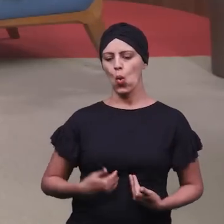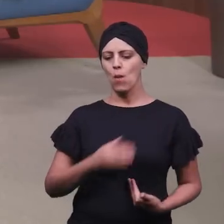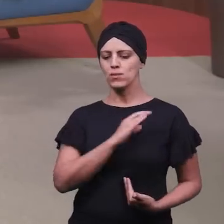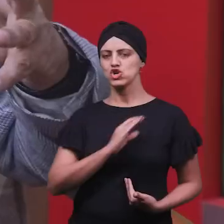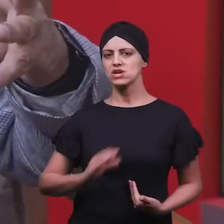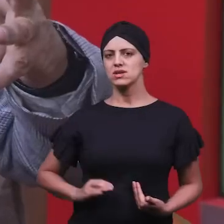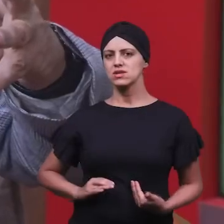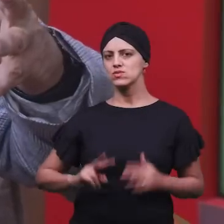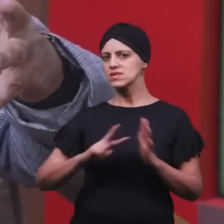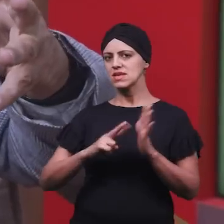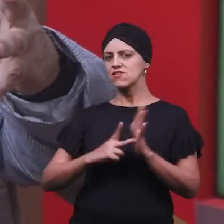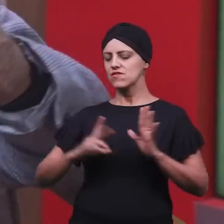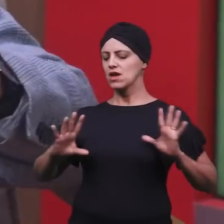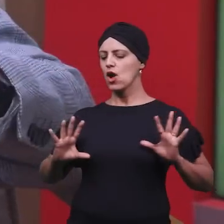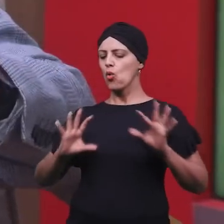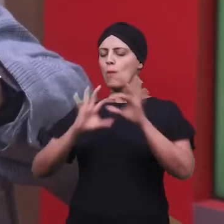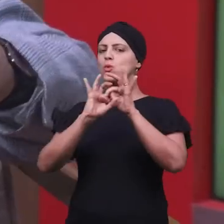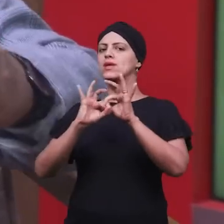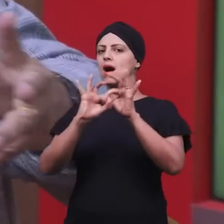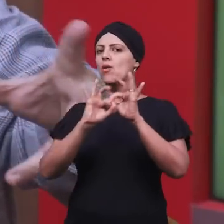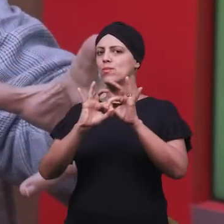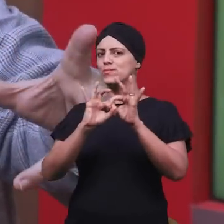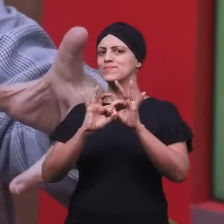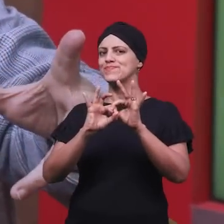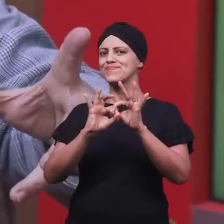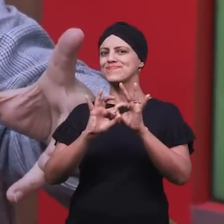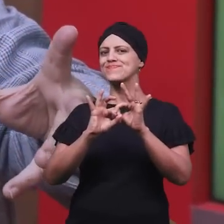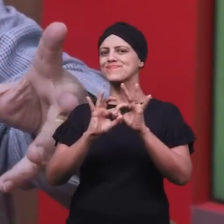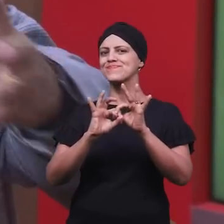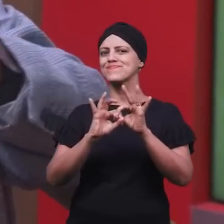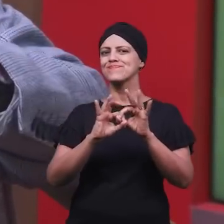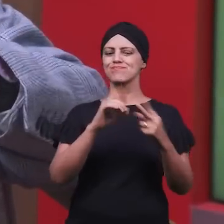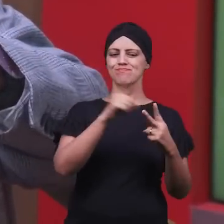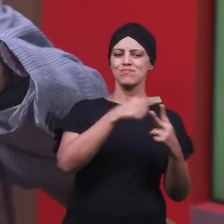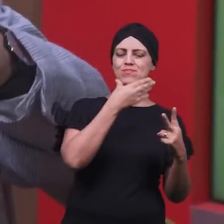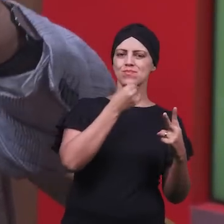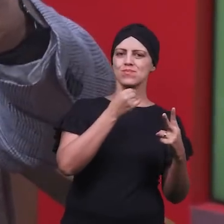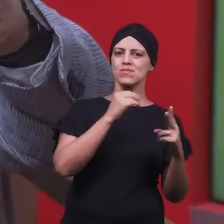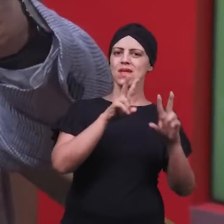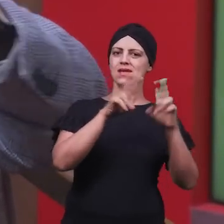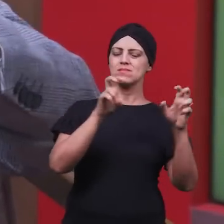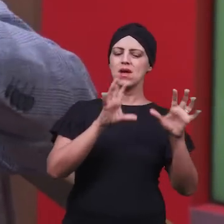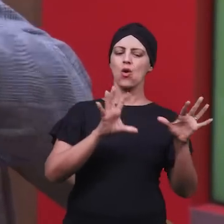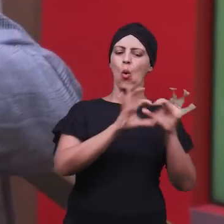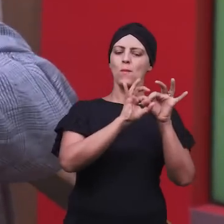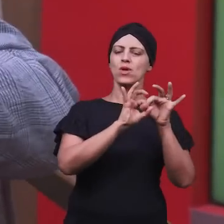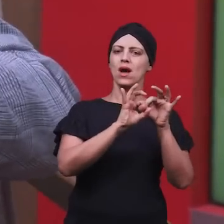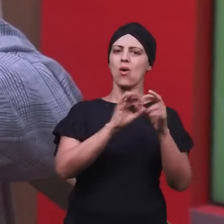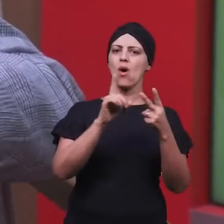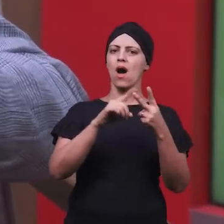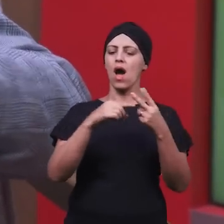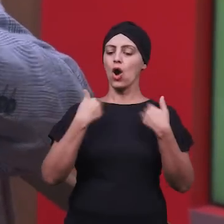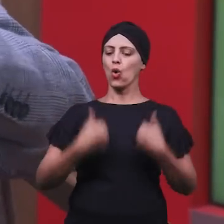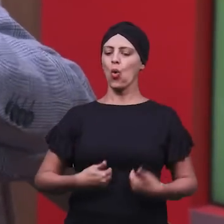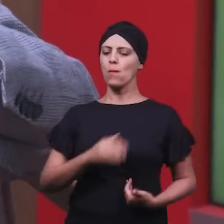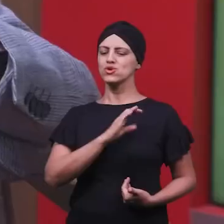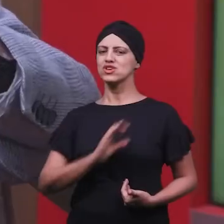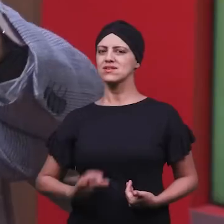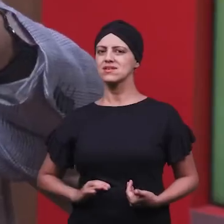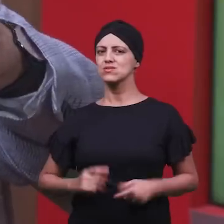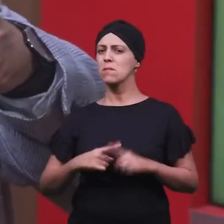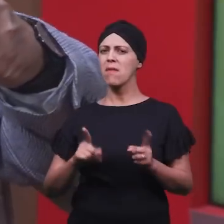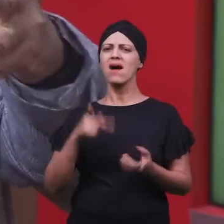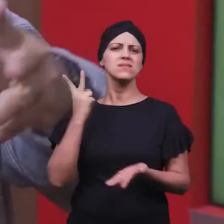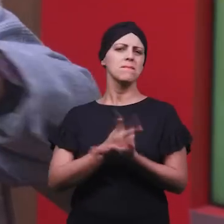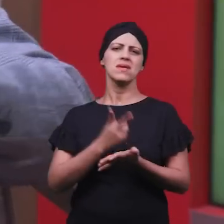expressão, porque o corpo de Cristo, ele vive na comunhão. Então, Gustavo usou a expressão comunhão no corpo. Uhum. E a Nélia usou